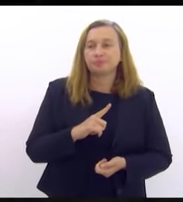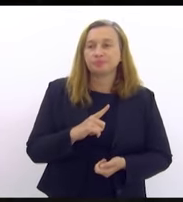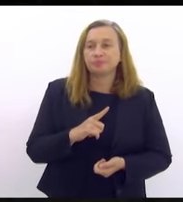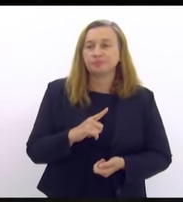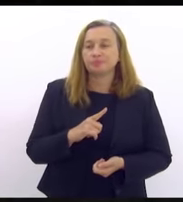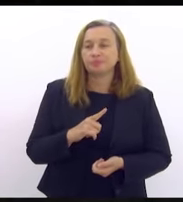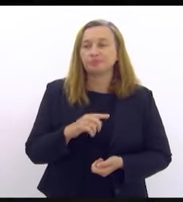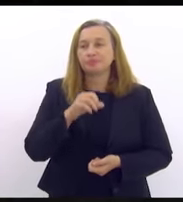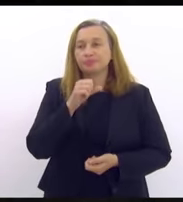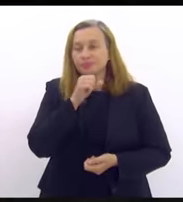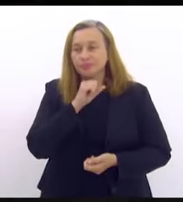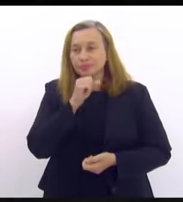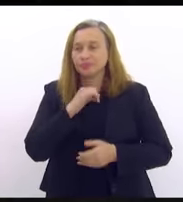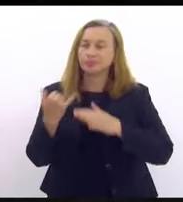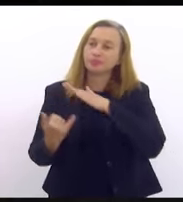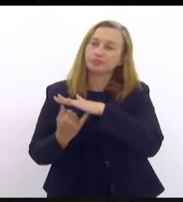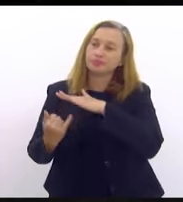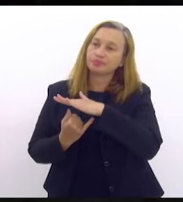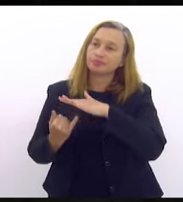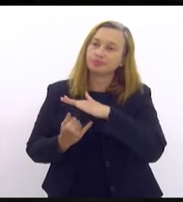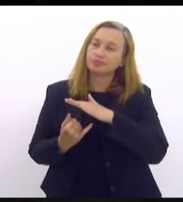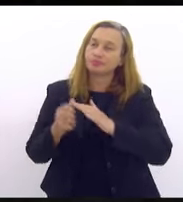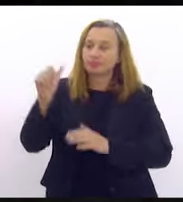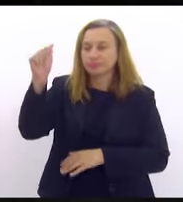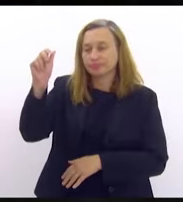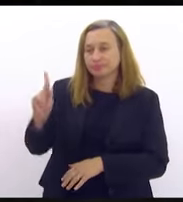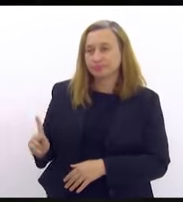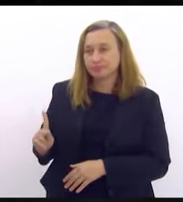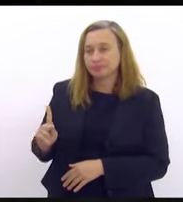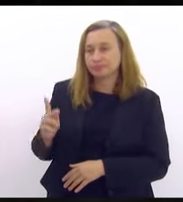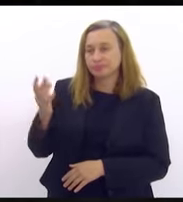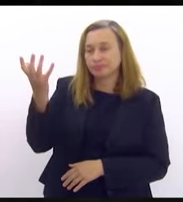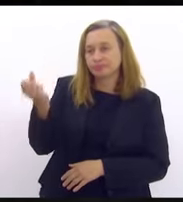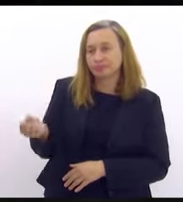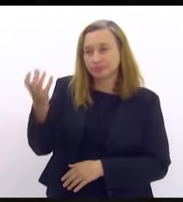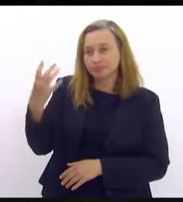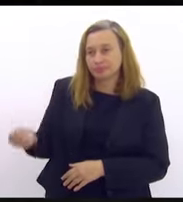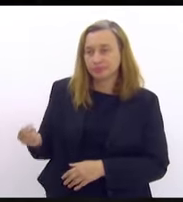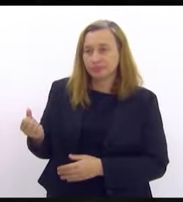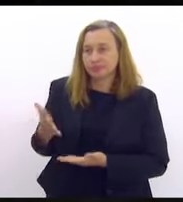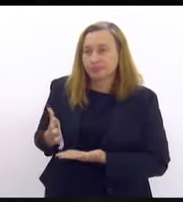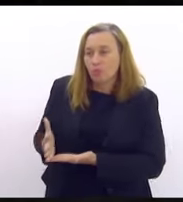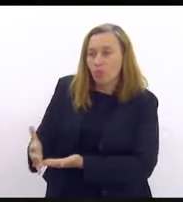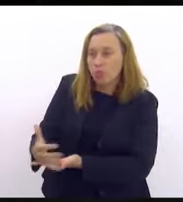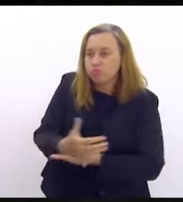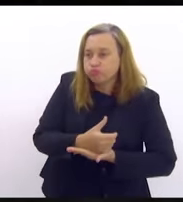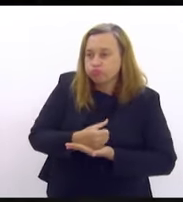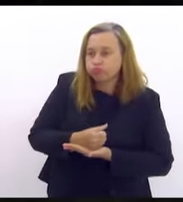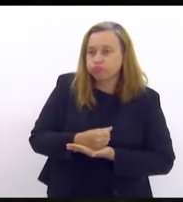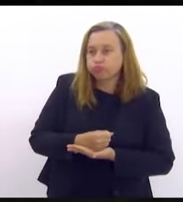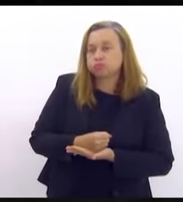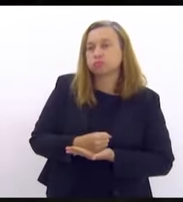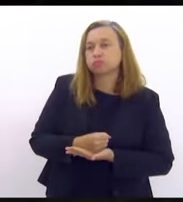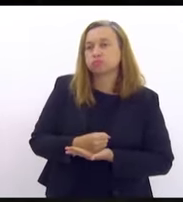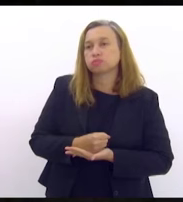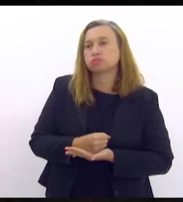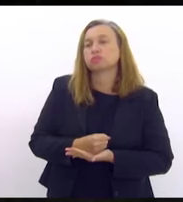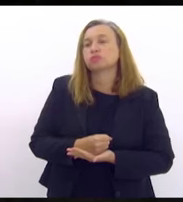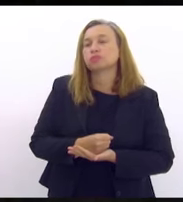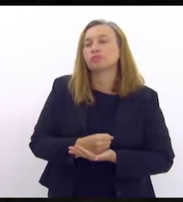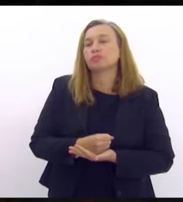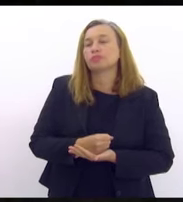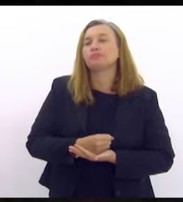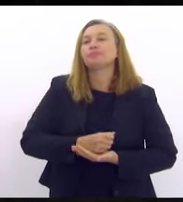estituto de aposentadoria e pensão que eh recolhia era um recolhia uma quantidade imensa de